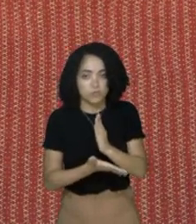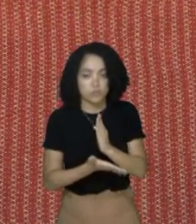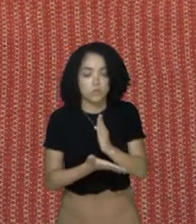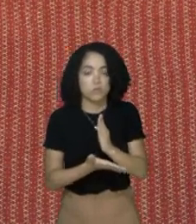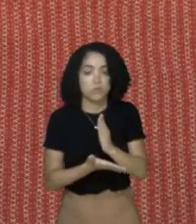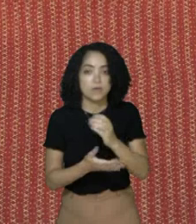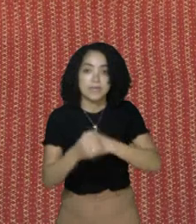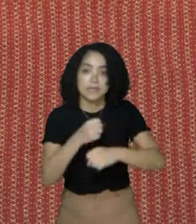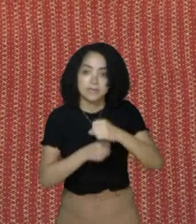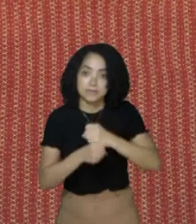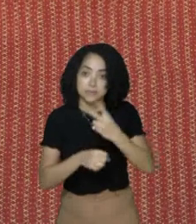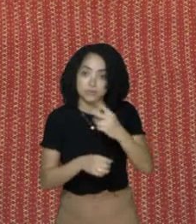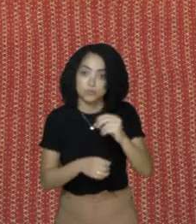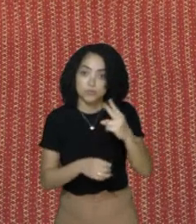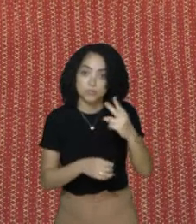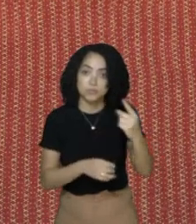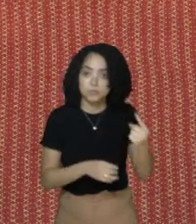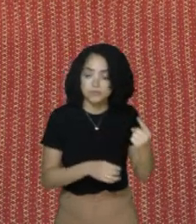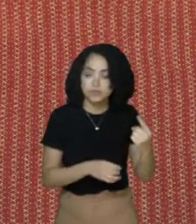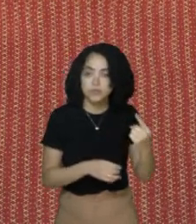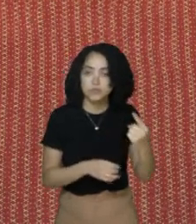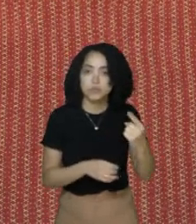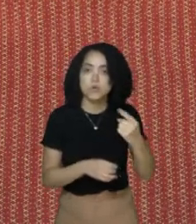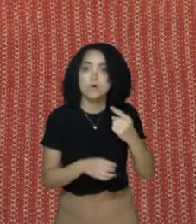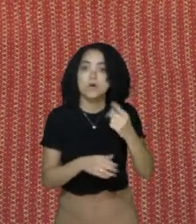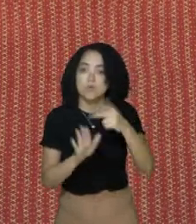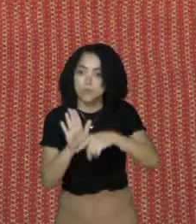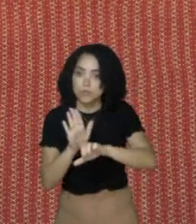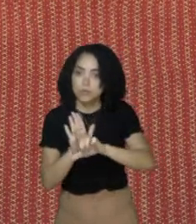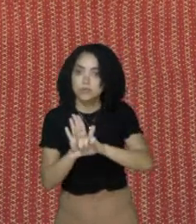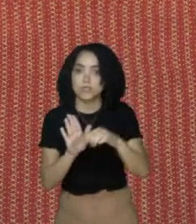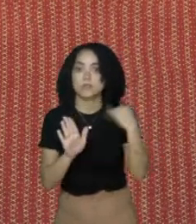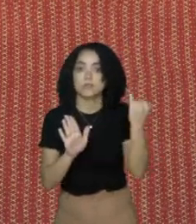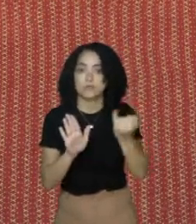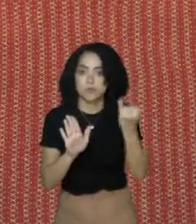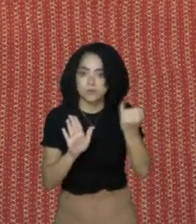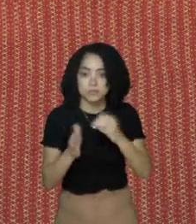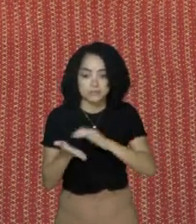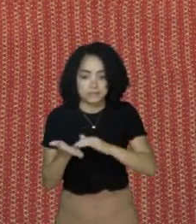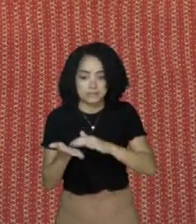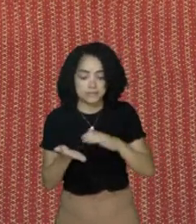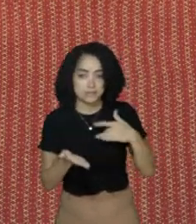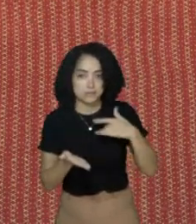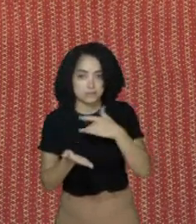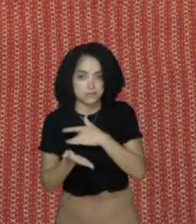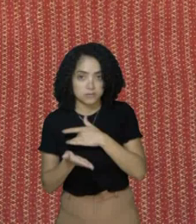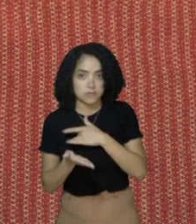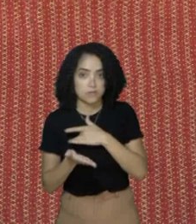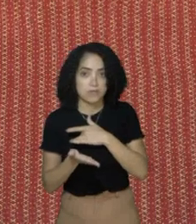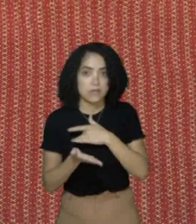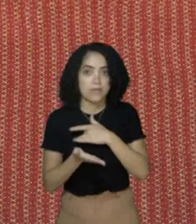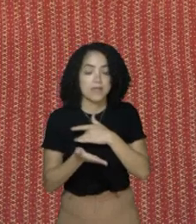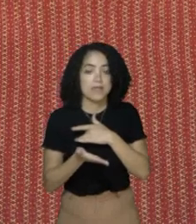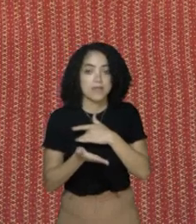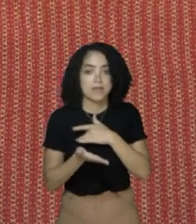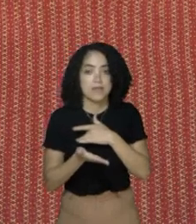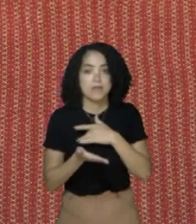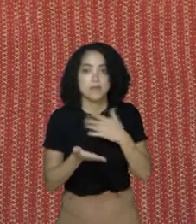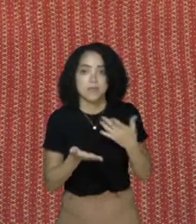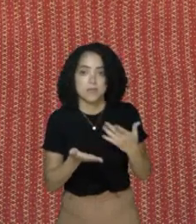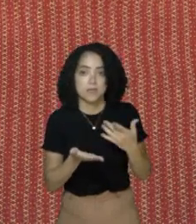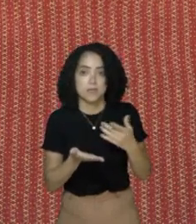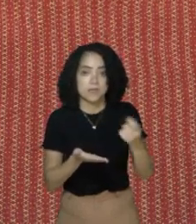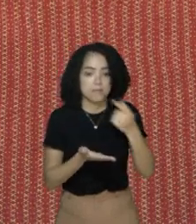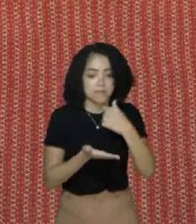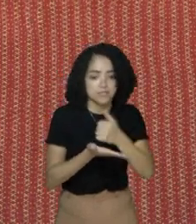em 2021, um projeto importante no qual a Secretaria de Saúde não pode receber projetos,